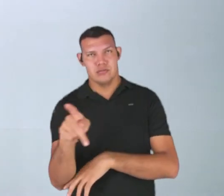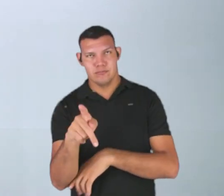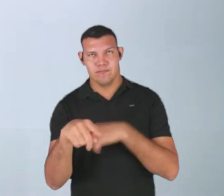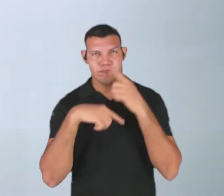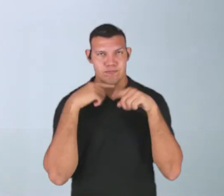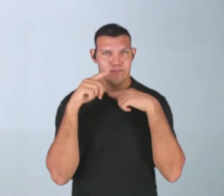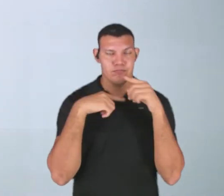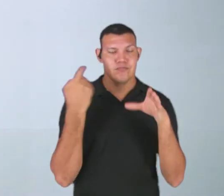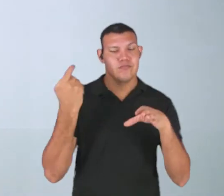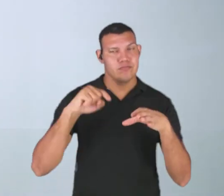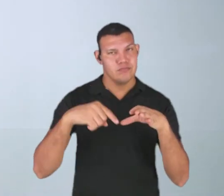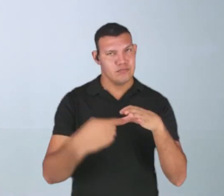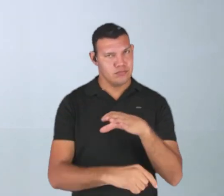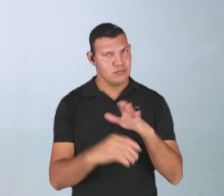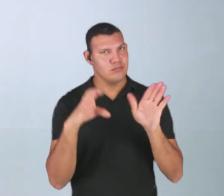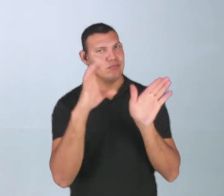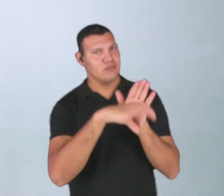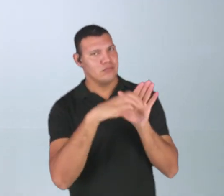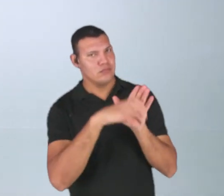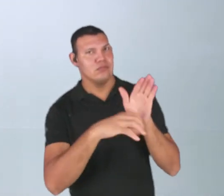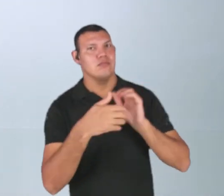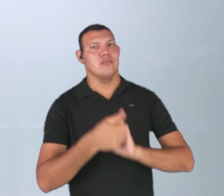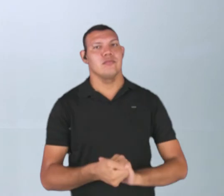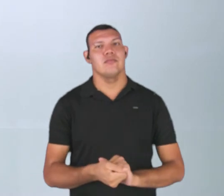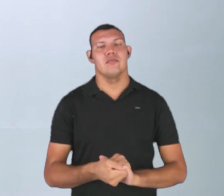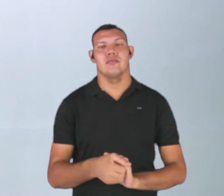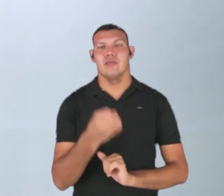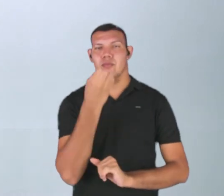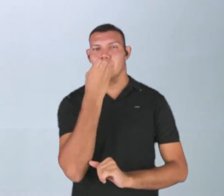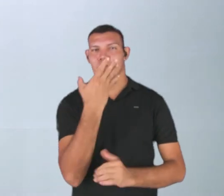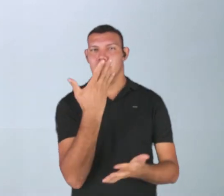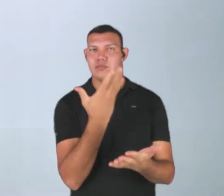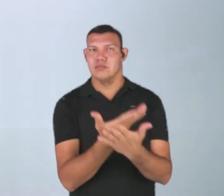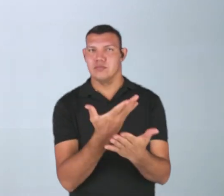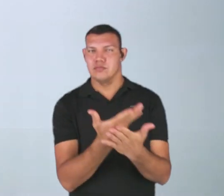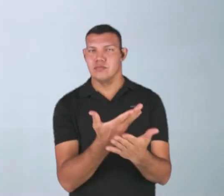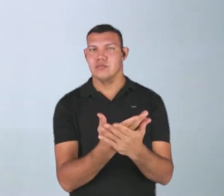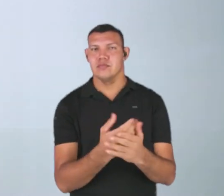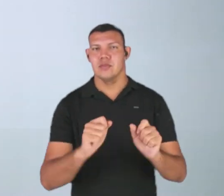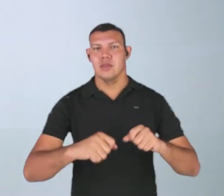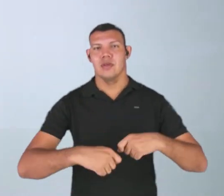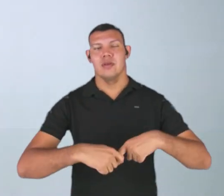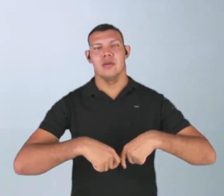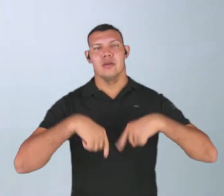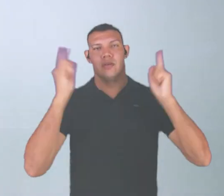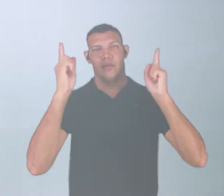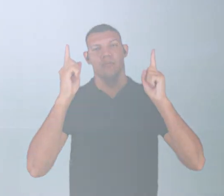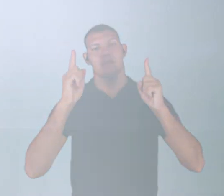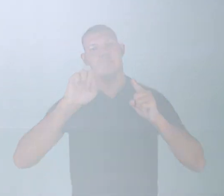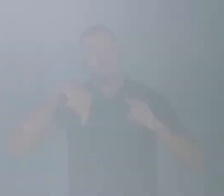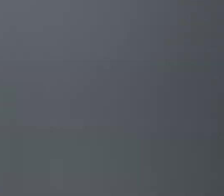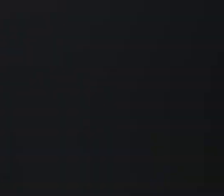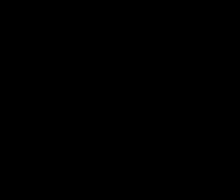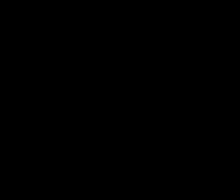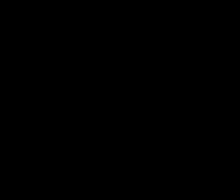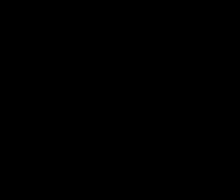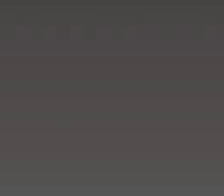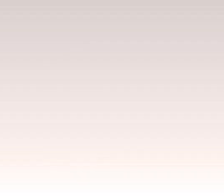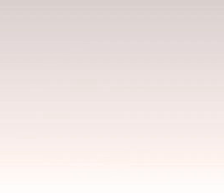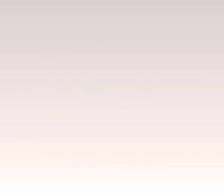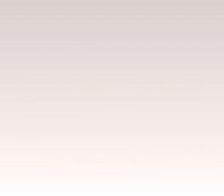e aprofundar sobre esse assunto boa aula sucesso e até a próxima